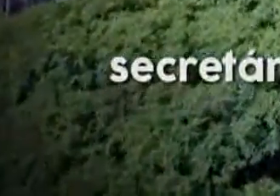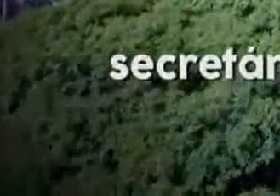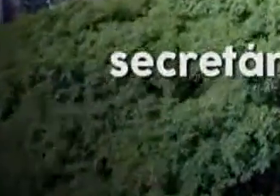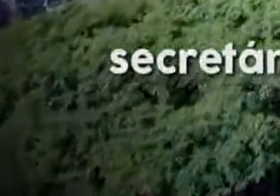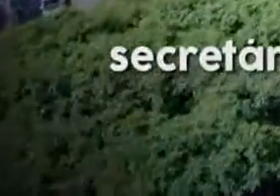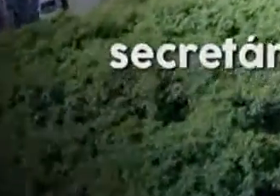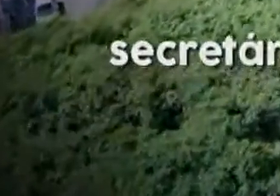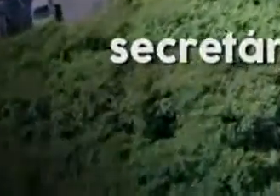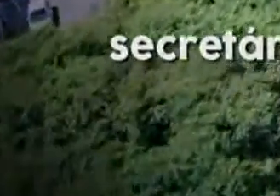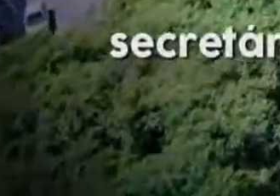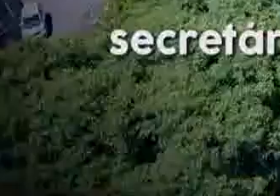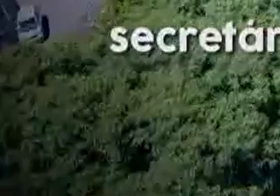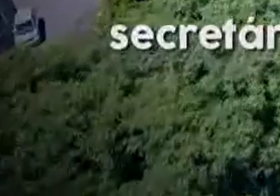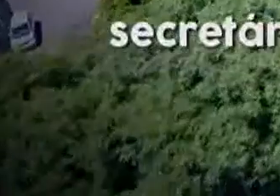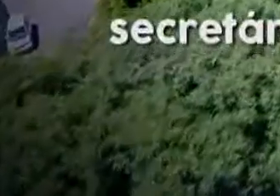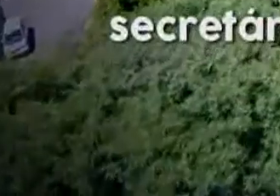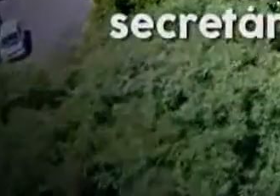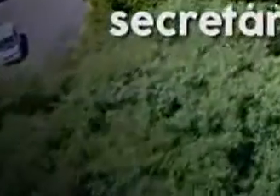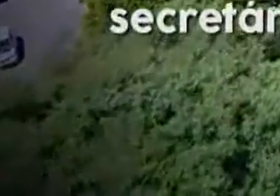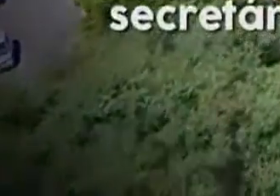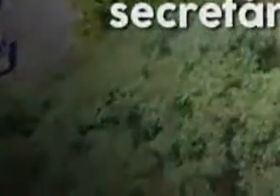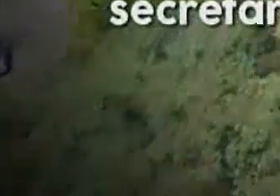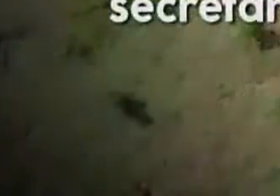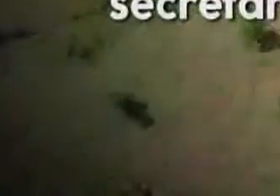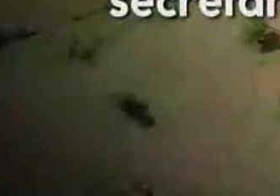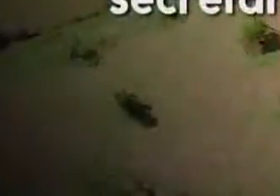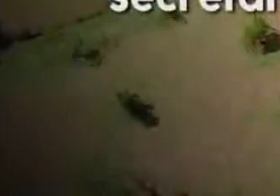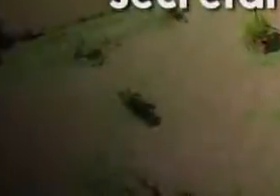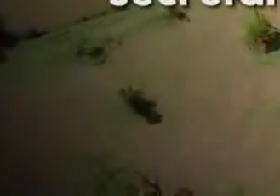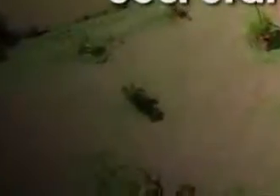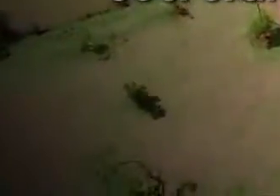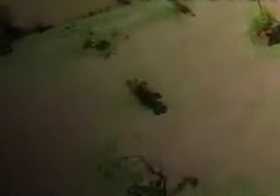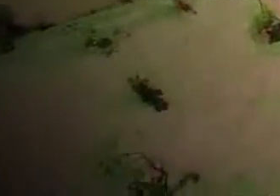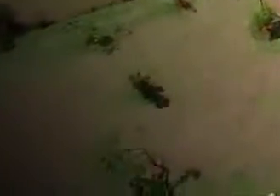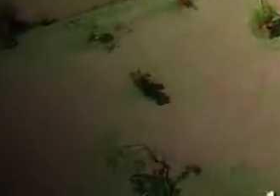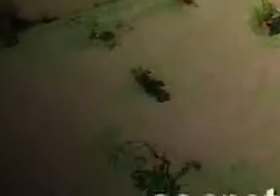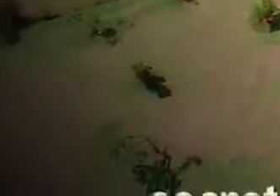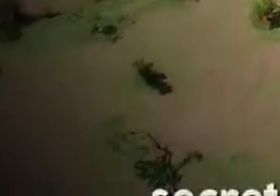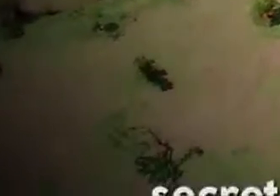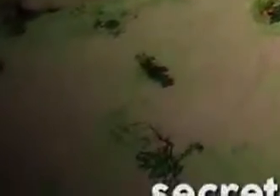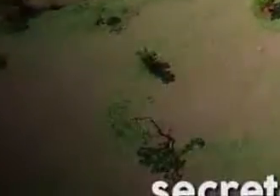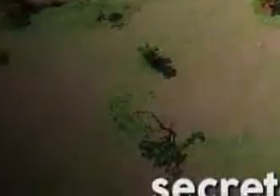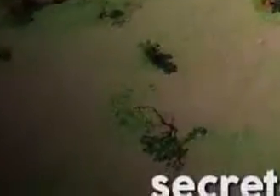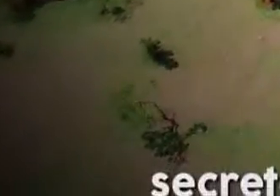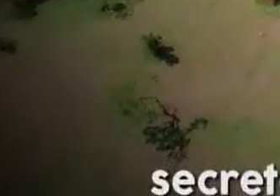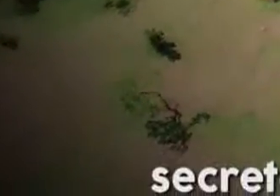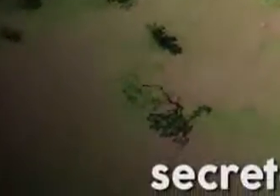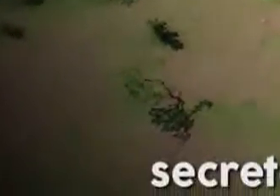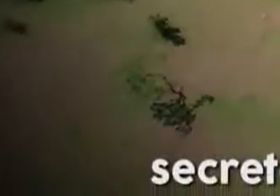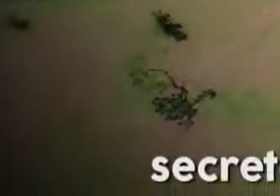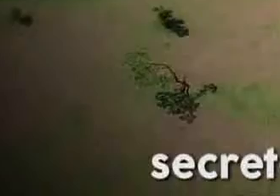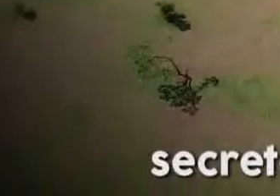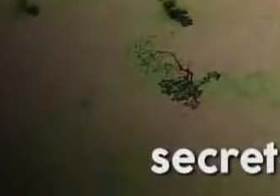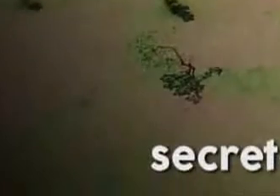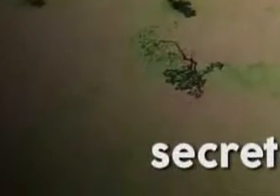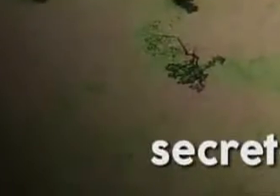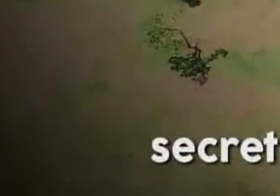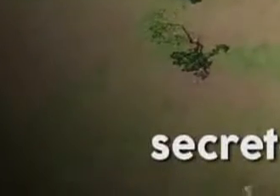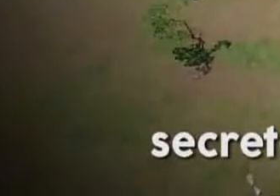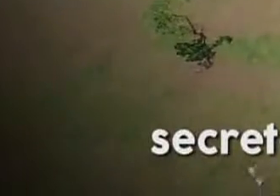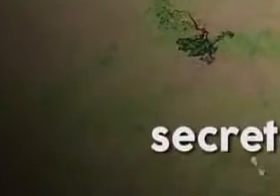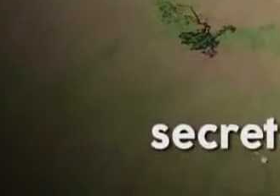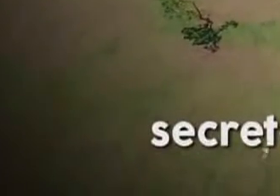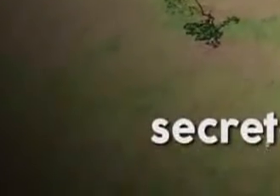amada salve salve Brasil de amor eterno seja símbolo o